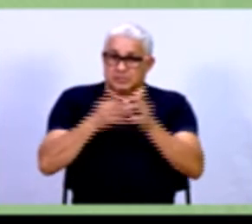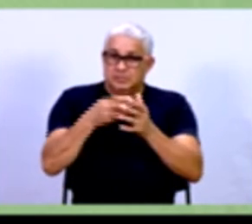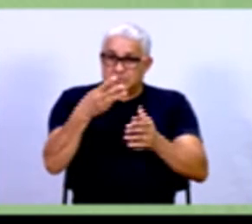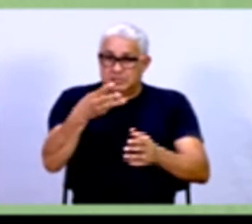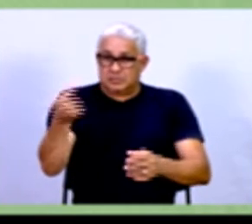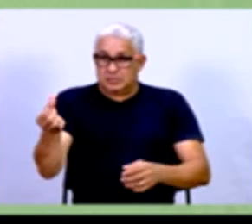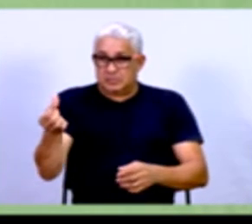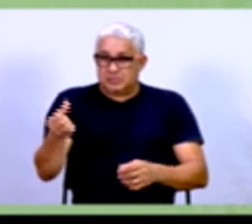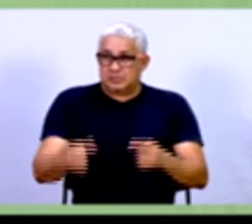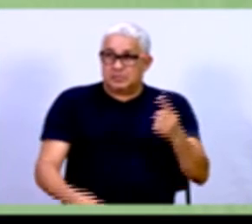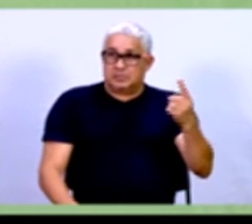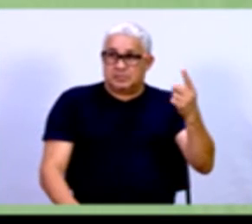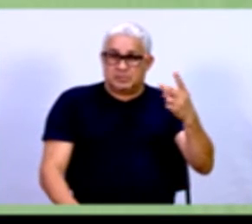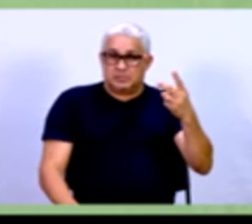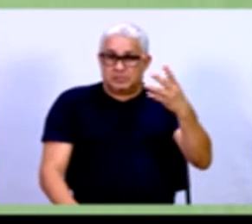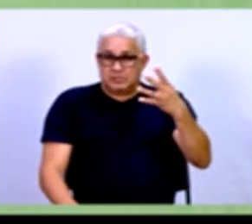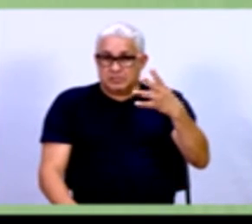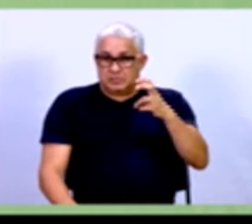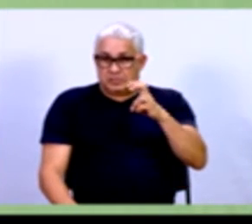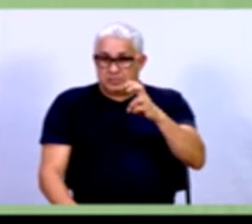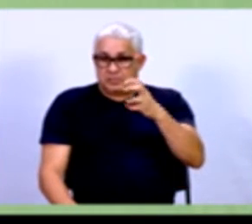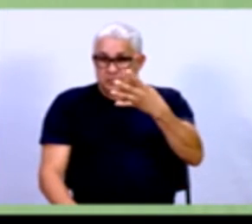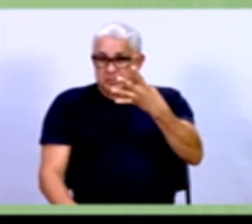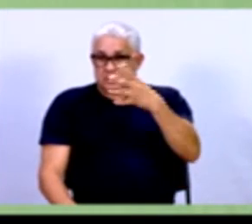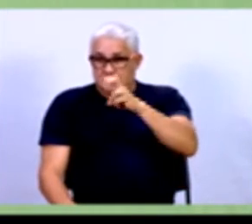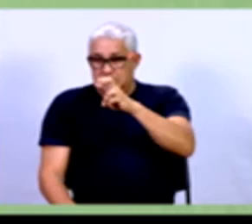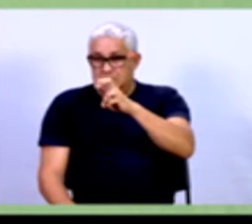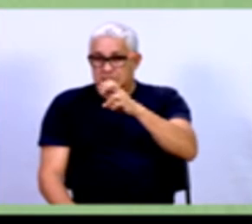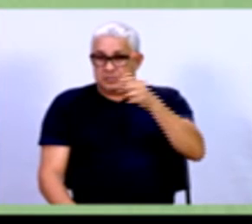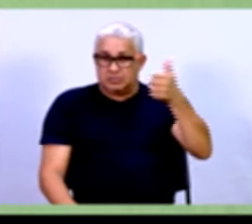2, 3, 4, 5.